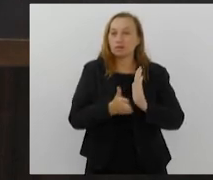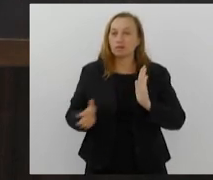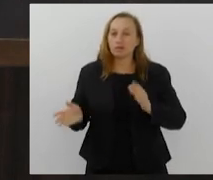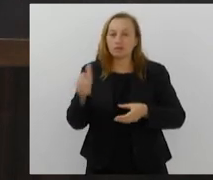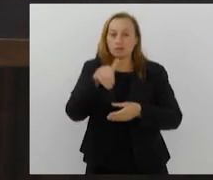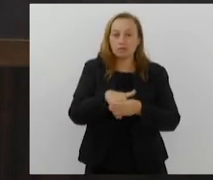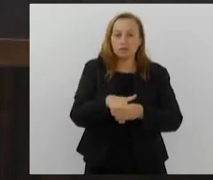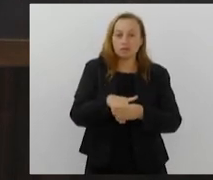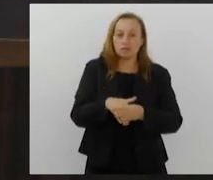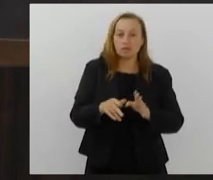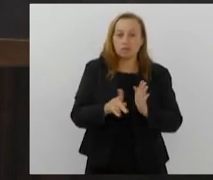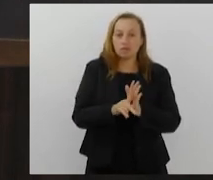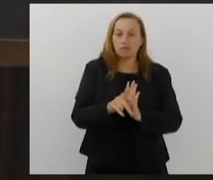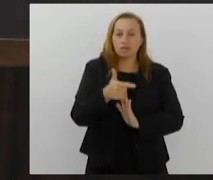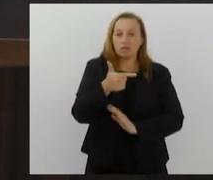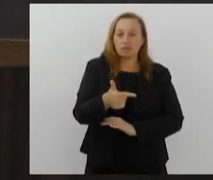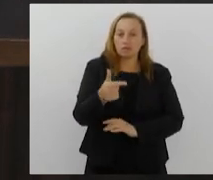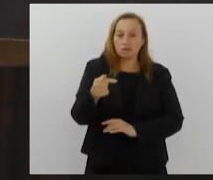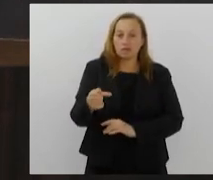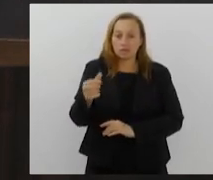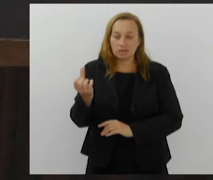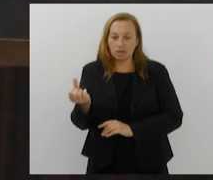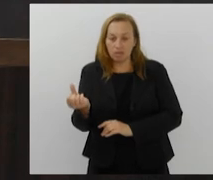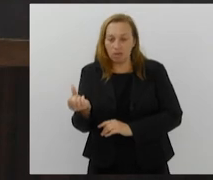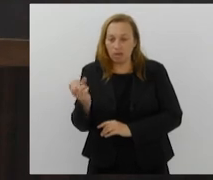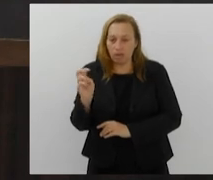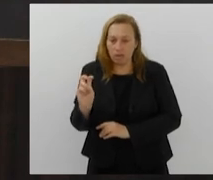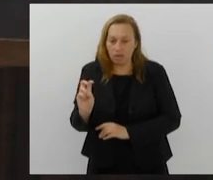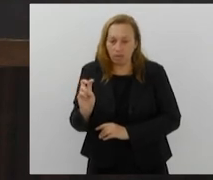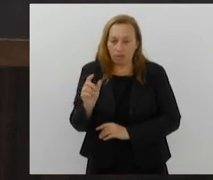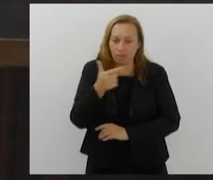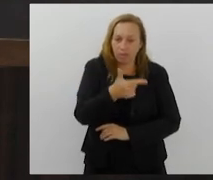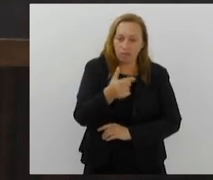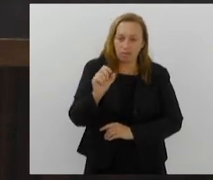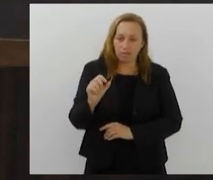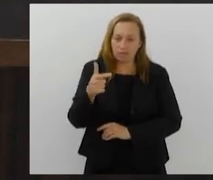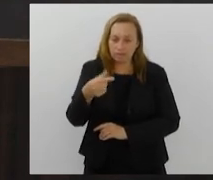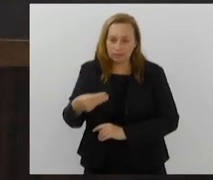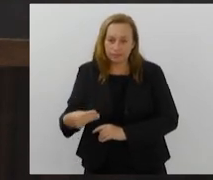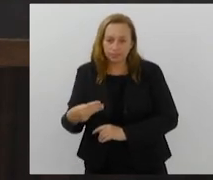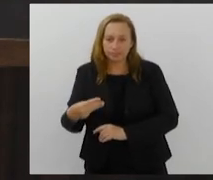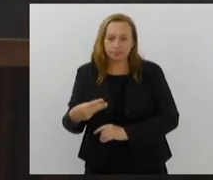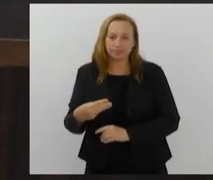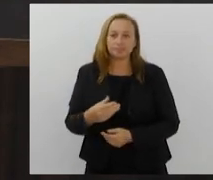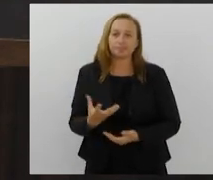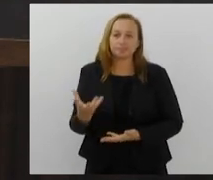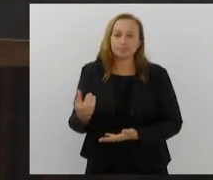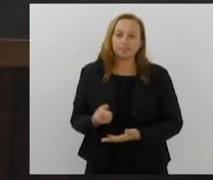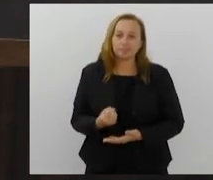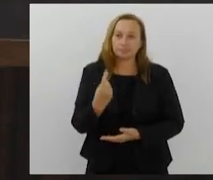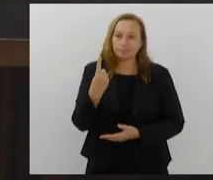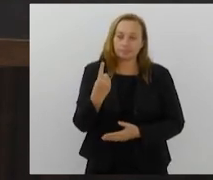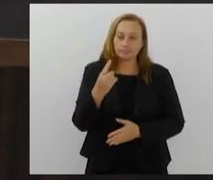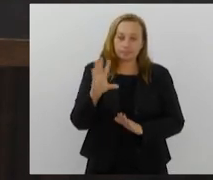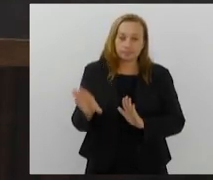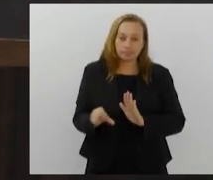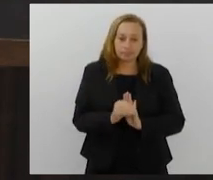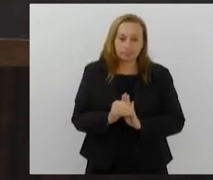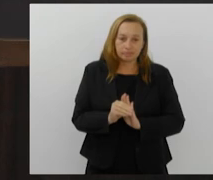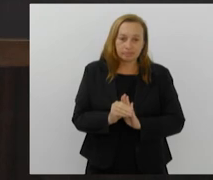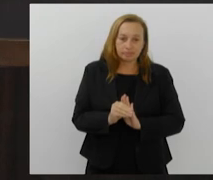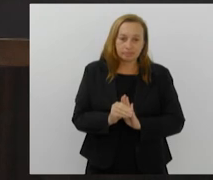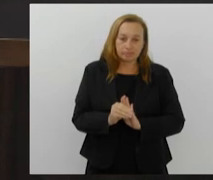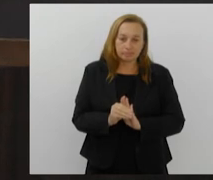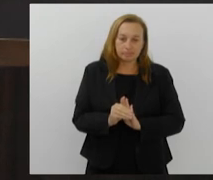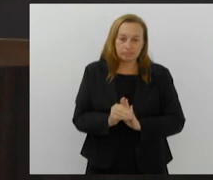projeto 275 de 2023, de minha autoria. O projeto havia recebido uma emenda